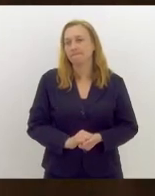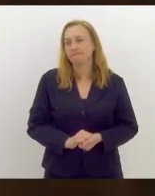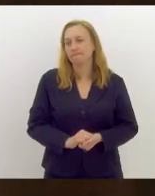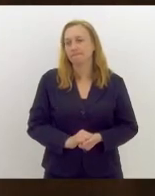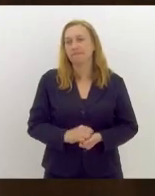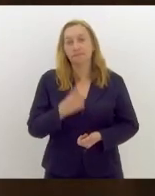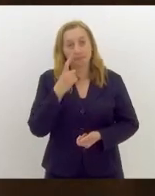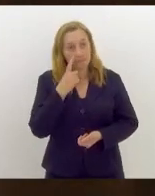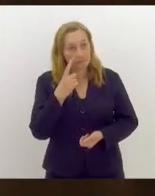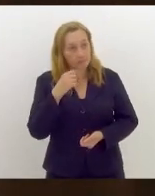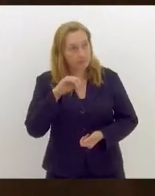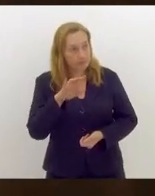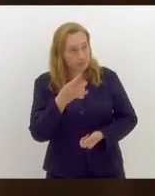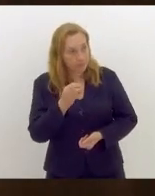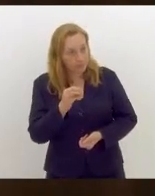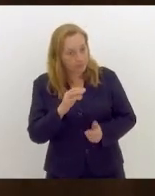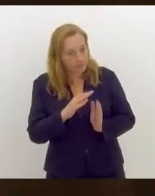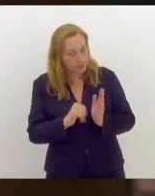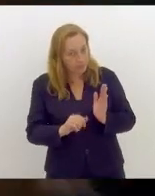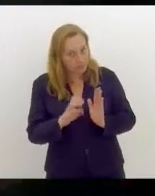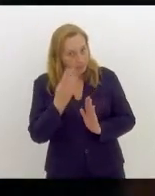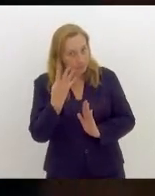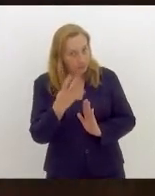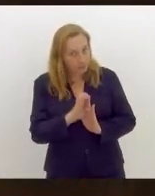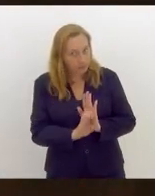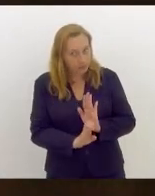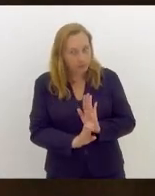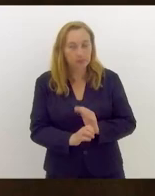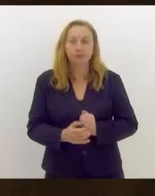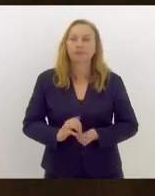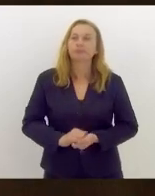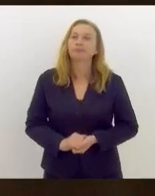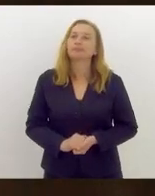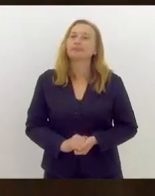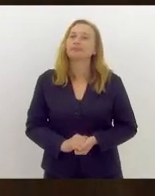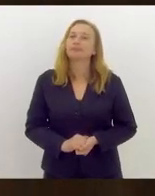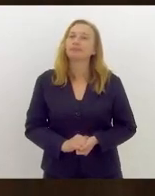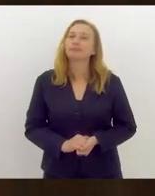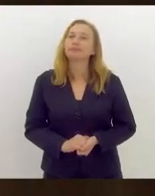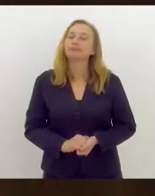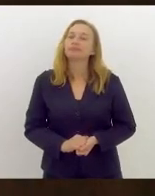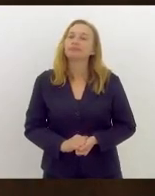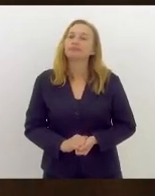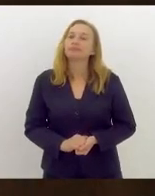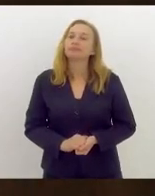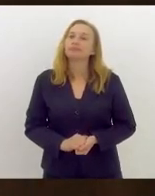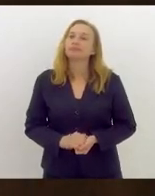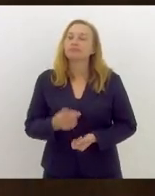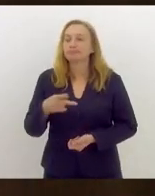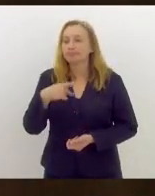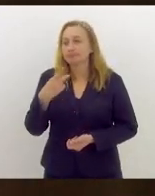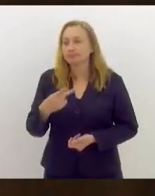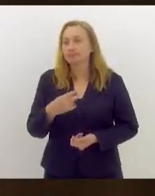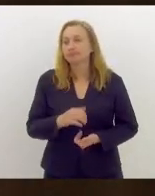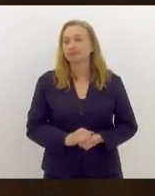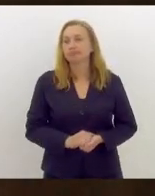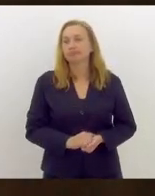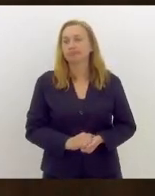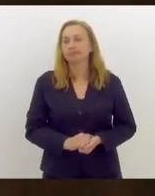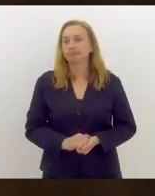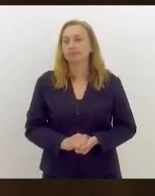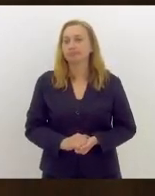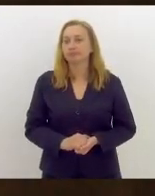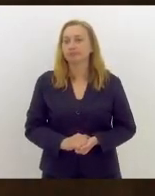viu Marquinhos estou retirando as quatro emendas Então vou dar o parecer